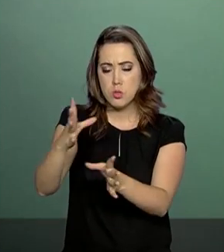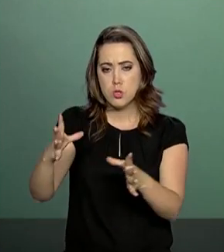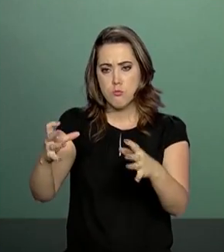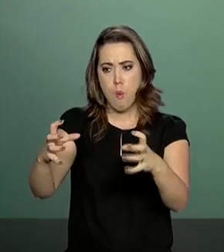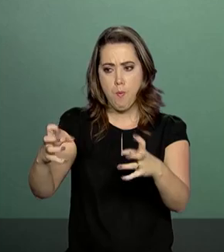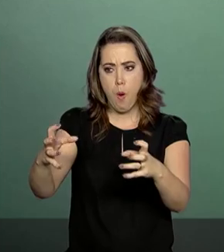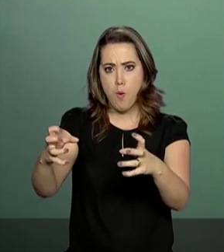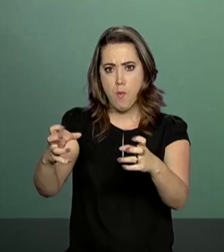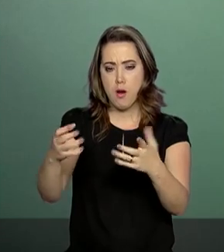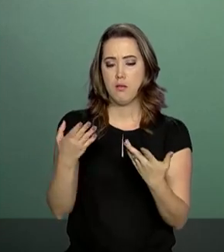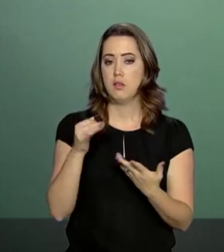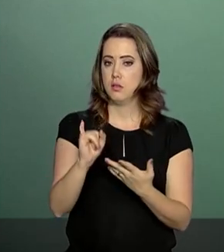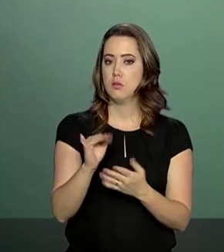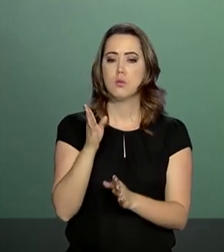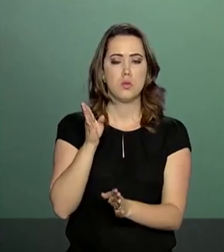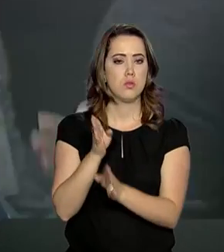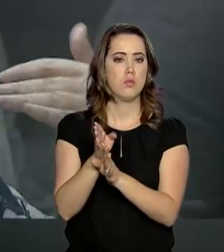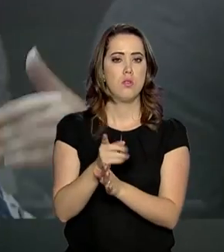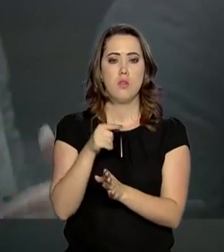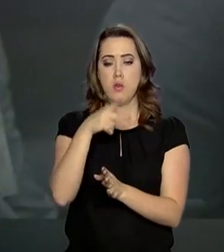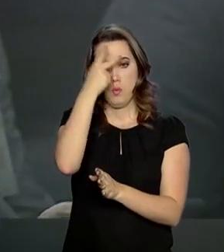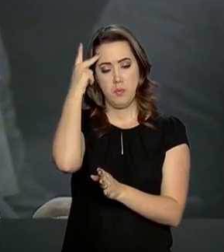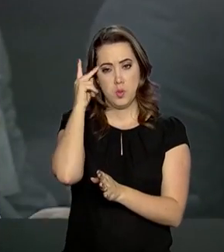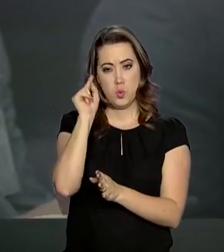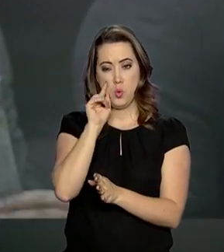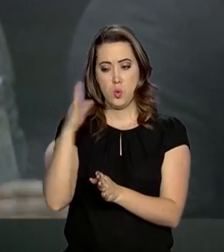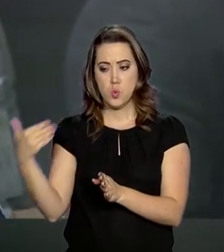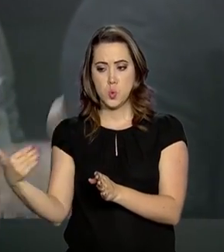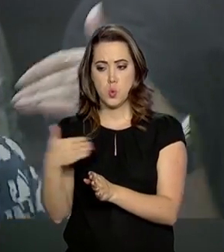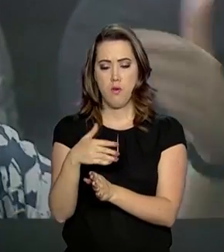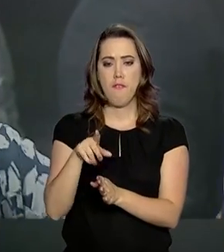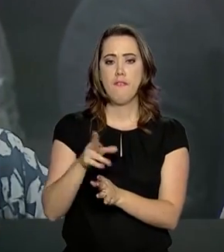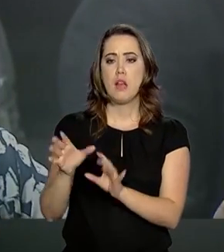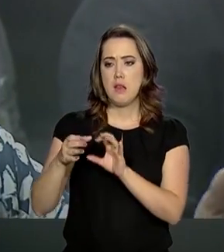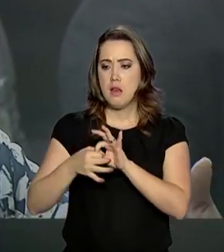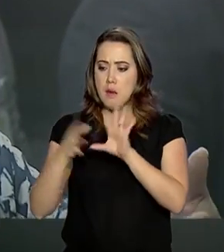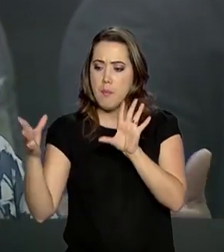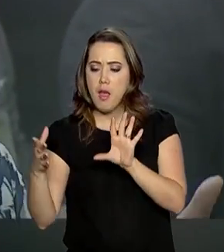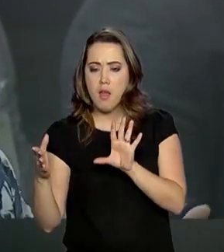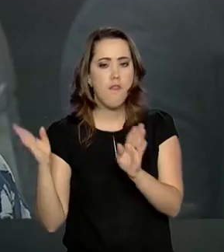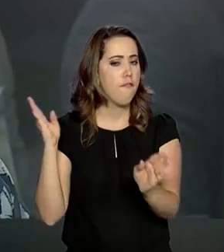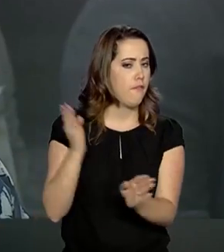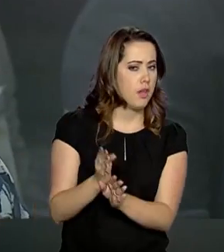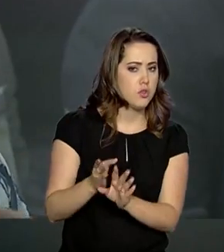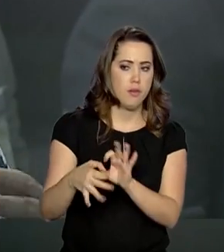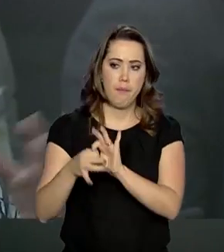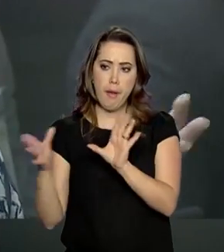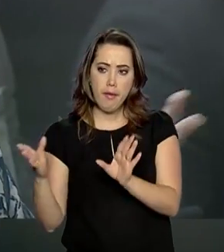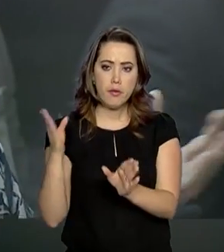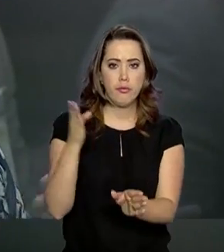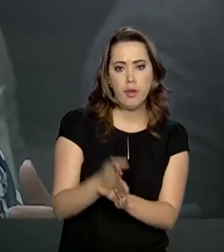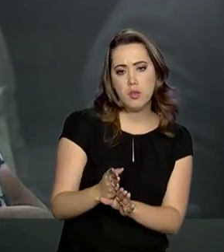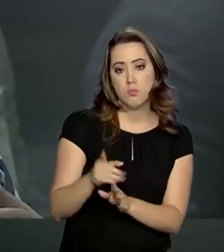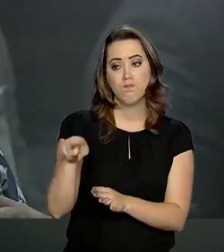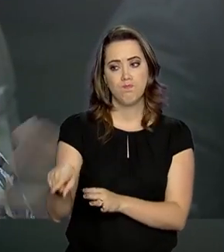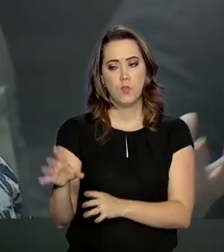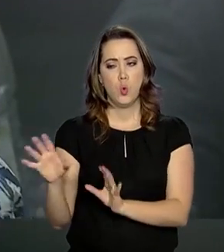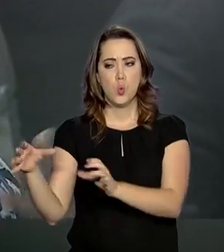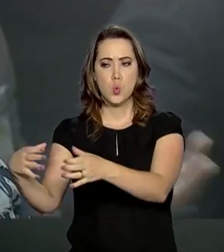Venezuela disse que não vai deixar passar e os venezuelanos do presidente guaidó Estão dizendo que vão entrar na Venezuela e se tá tendo